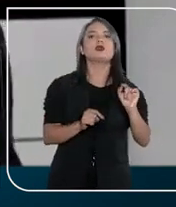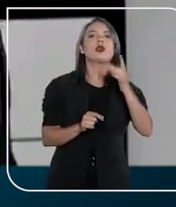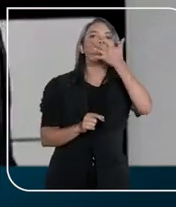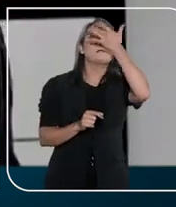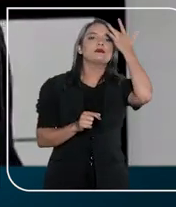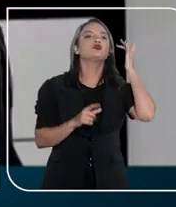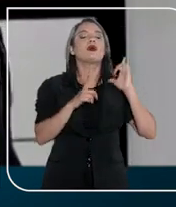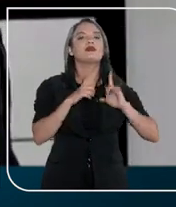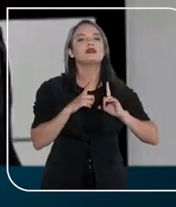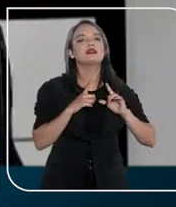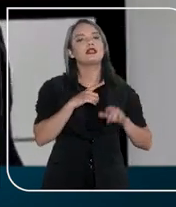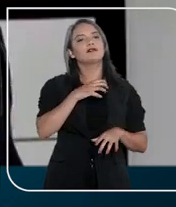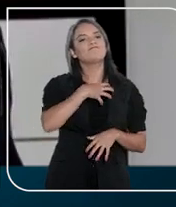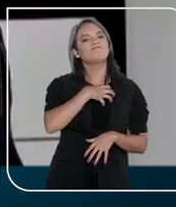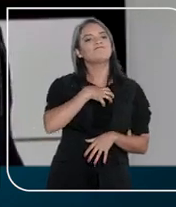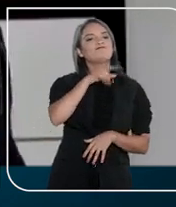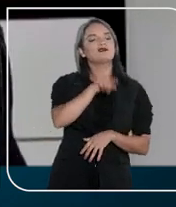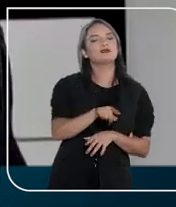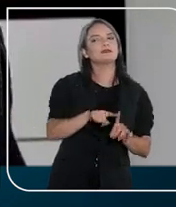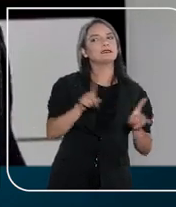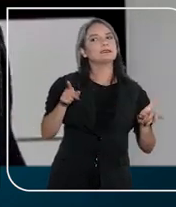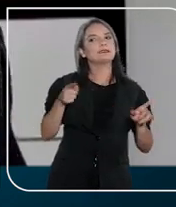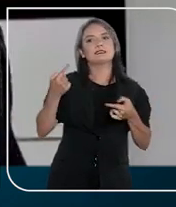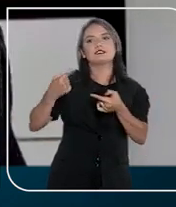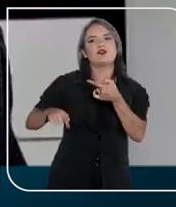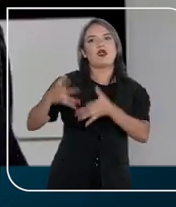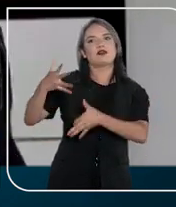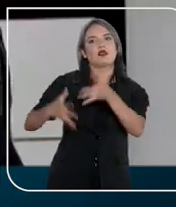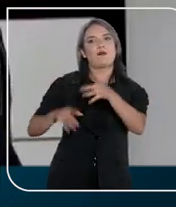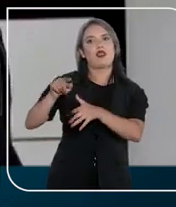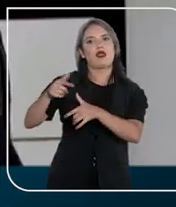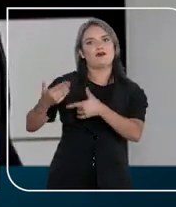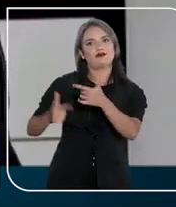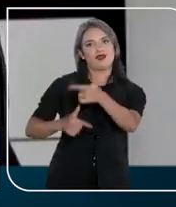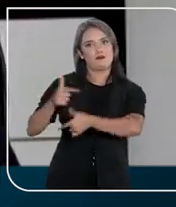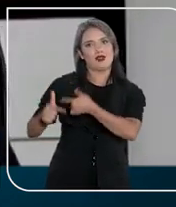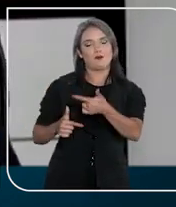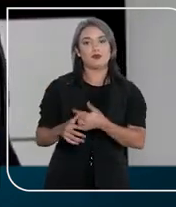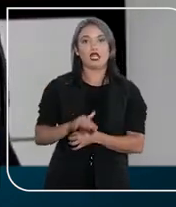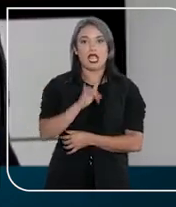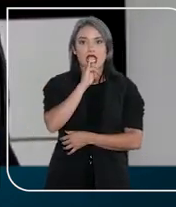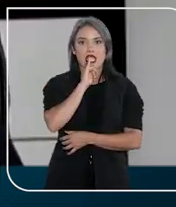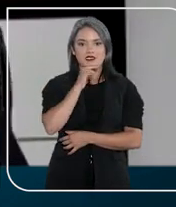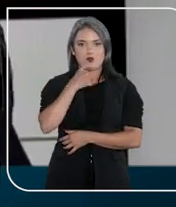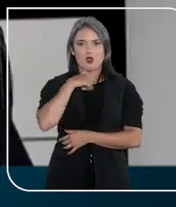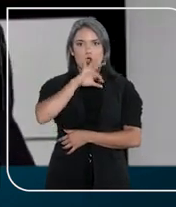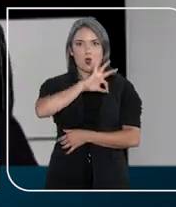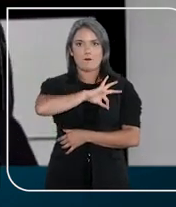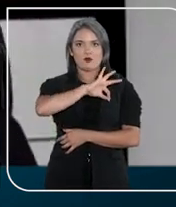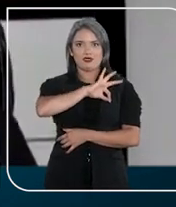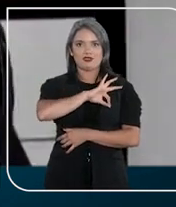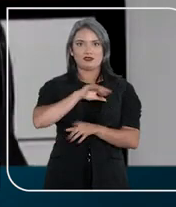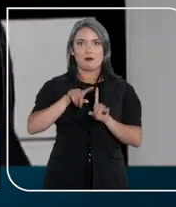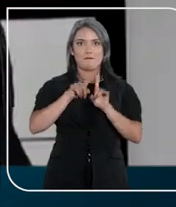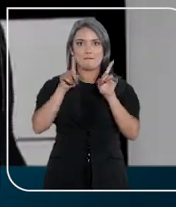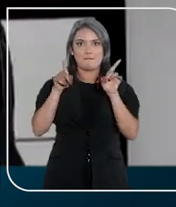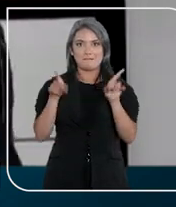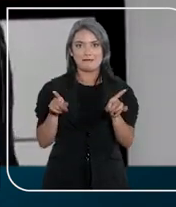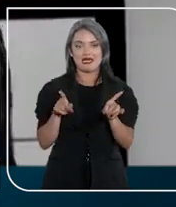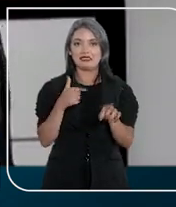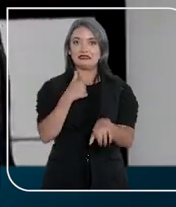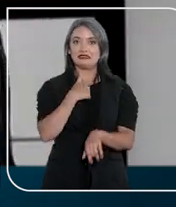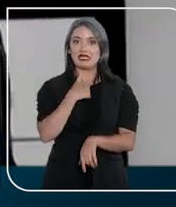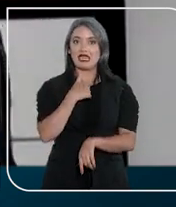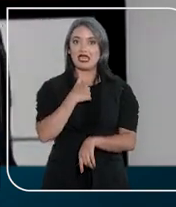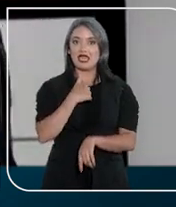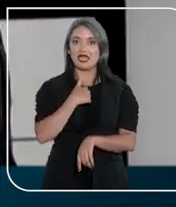que vai atrapalhar na sua Ministério Público. Vou dar um exemplo. Eu vou trabalhar como policial, mas eu tenho de 100 pontos, 99